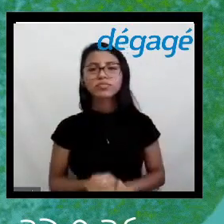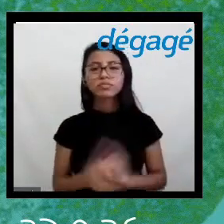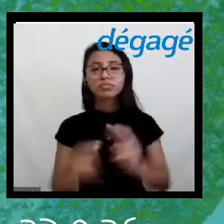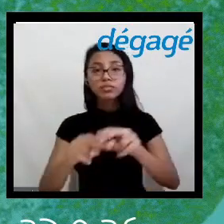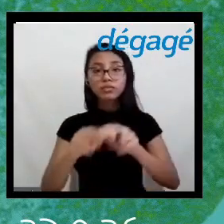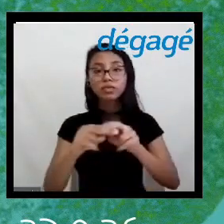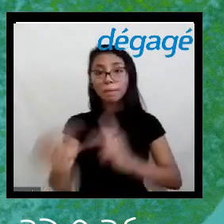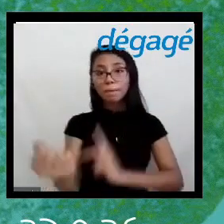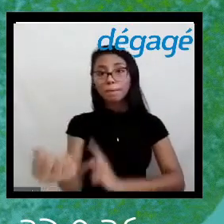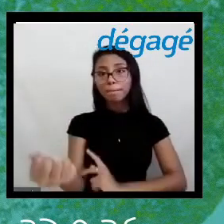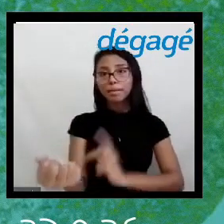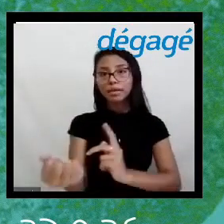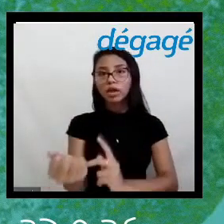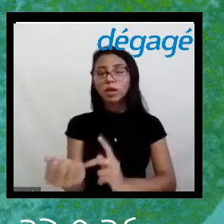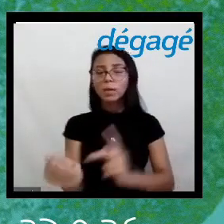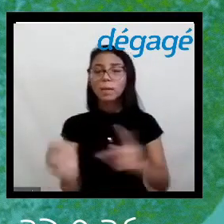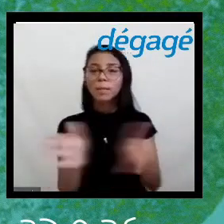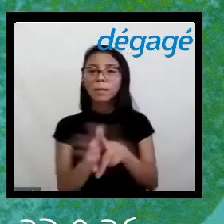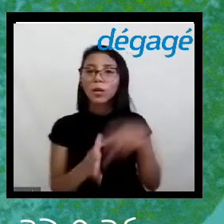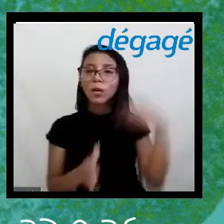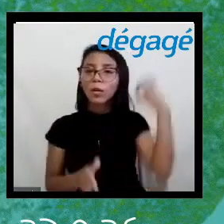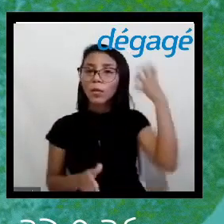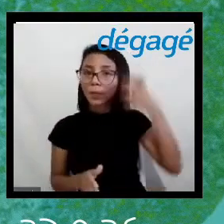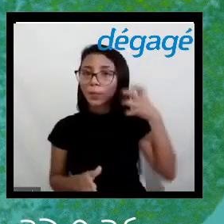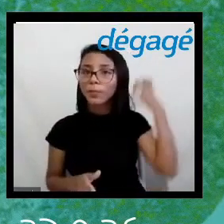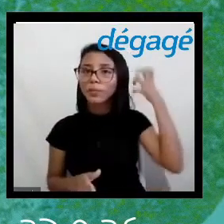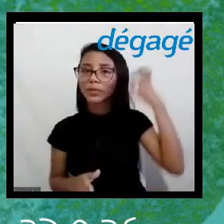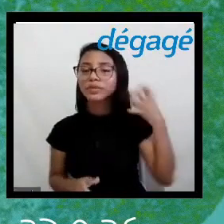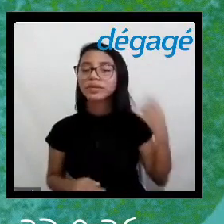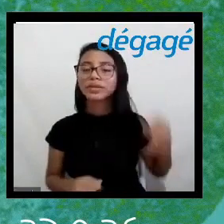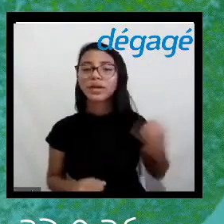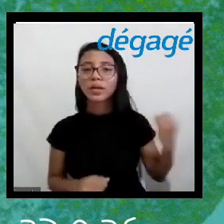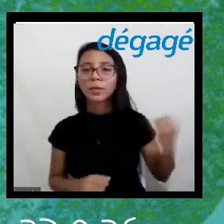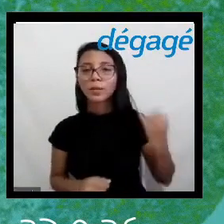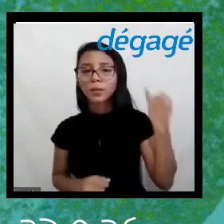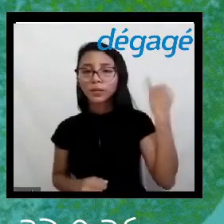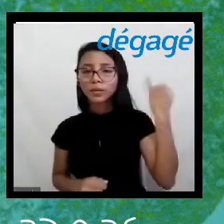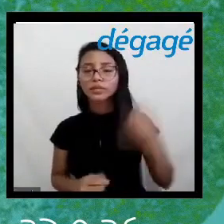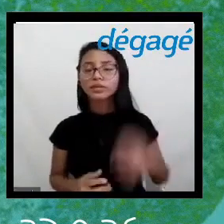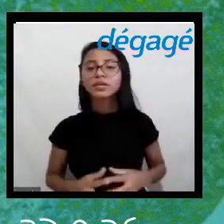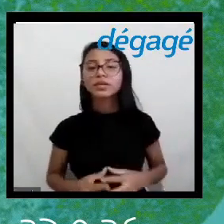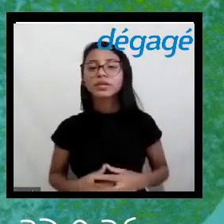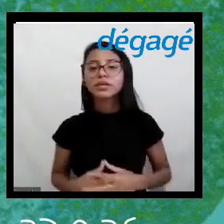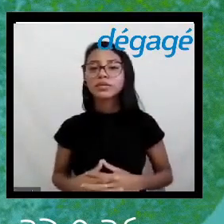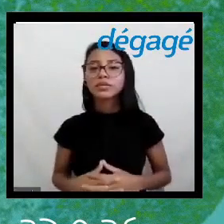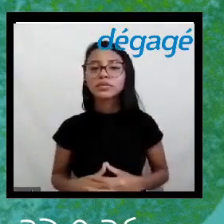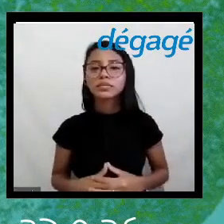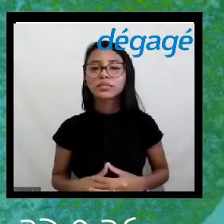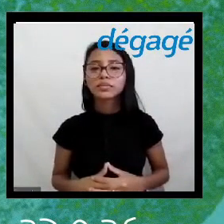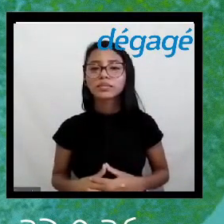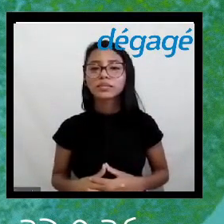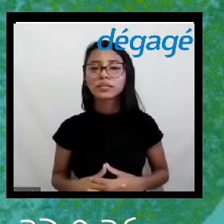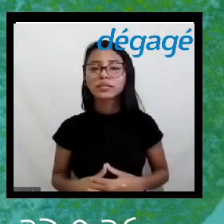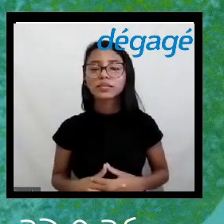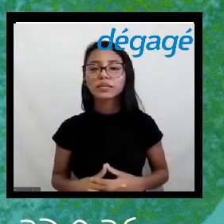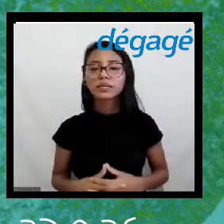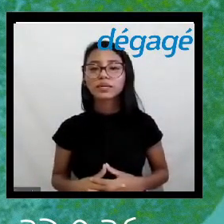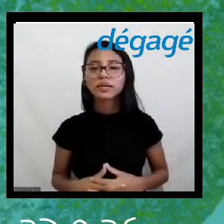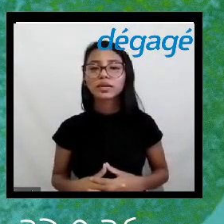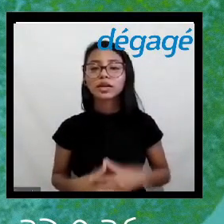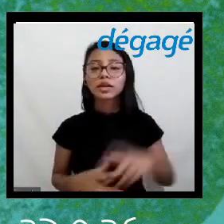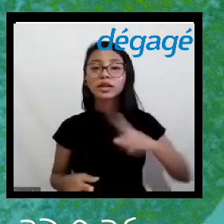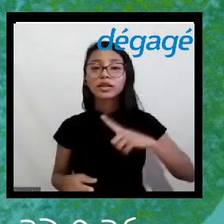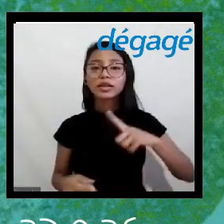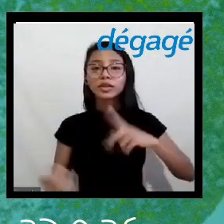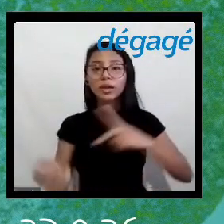de musicoterapeutas nessa época, e de faculdade de musicoterapia aqui em Fortaleza, a gente se apropriou da pedagogia musical para fazer